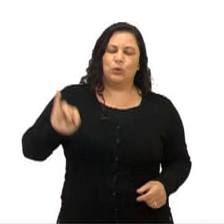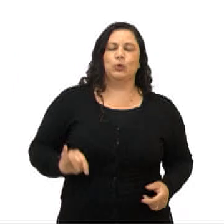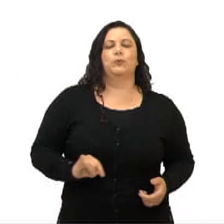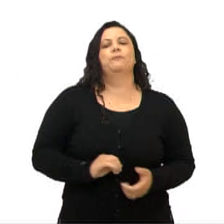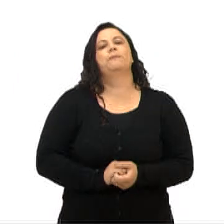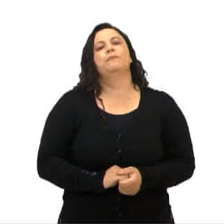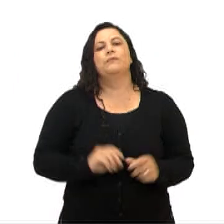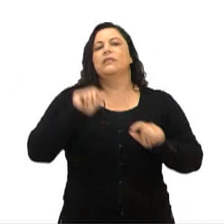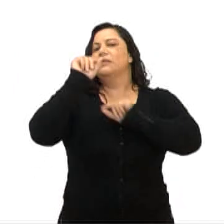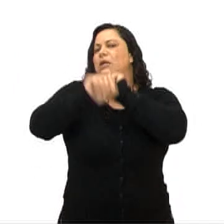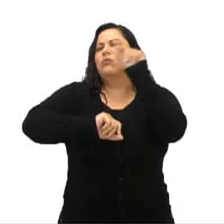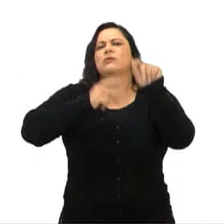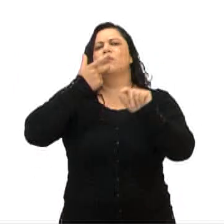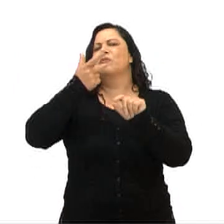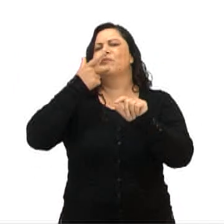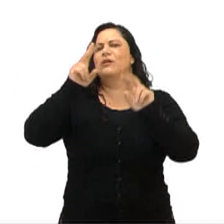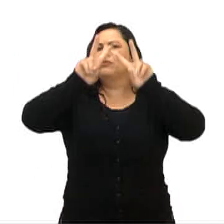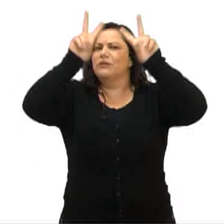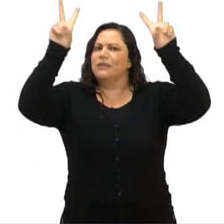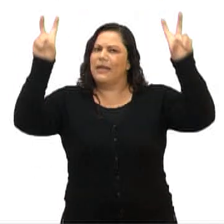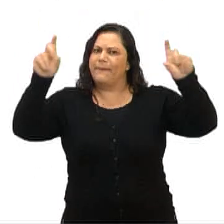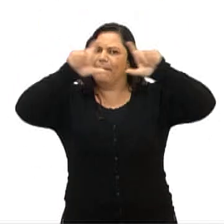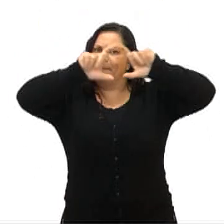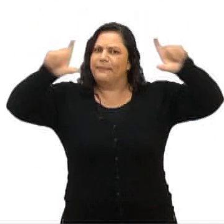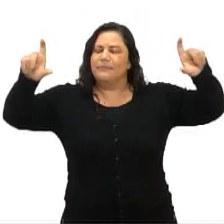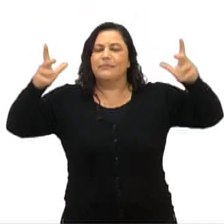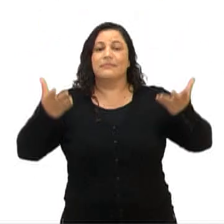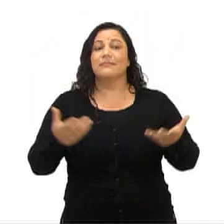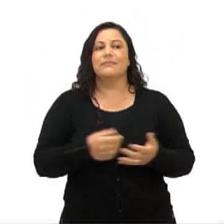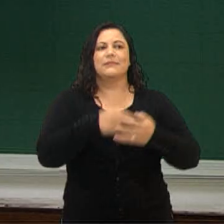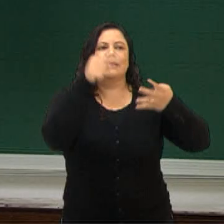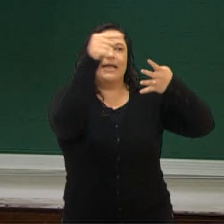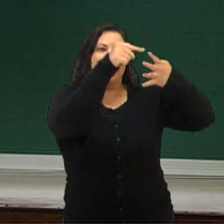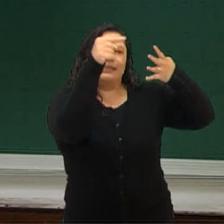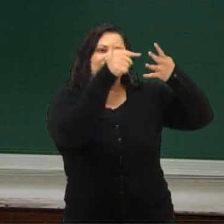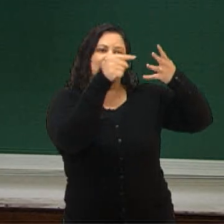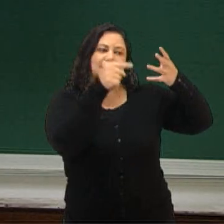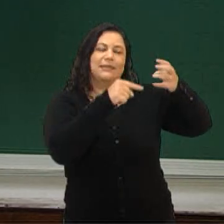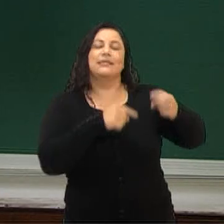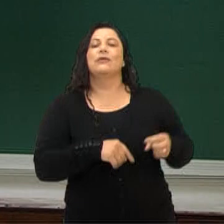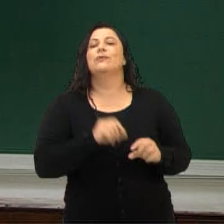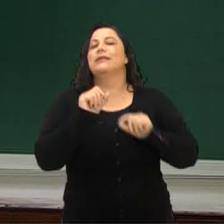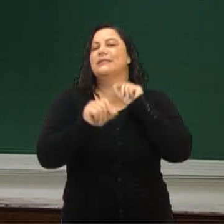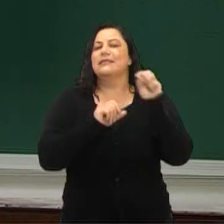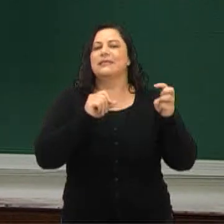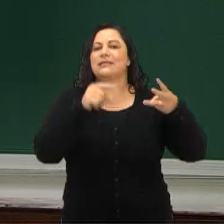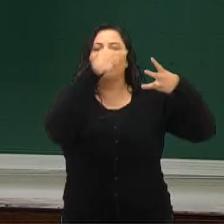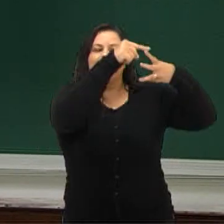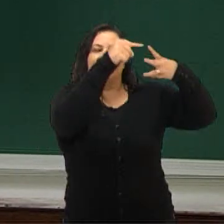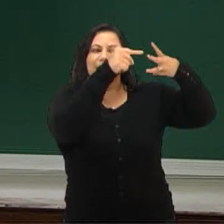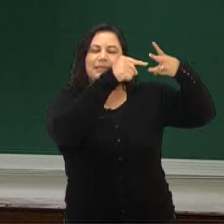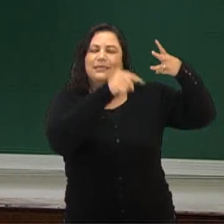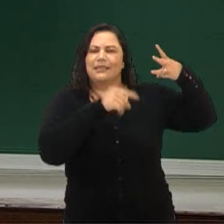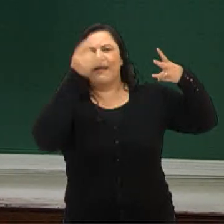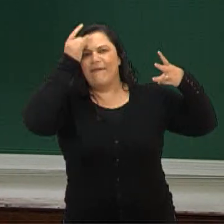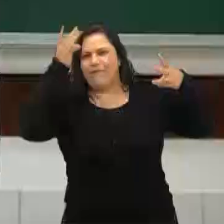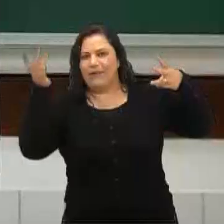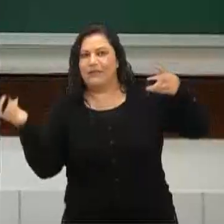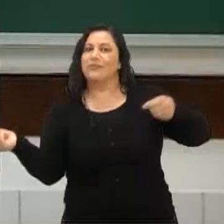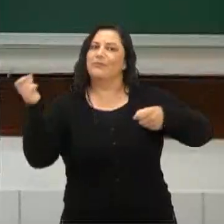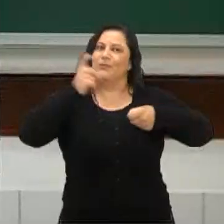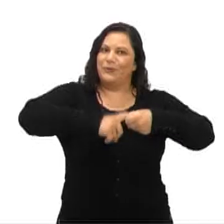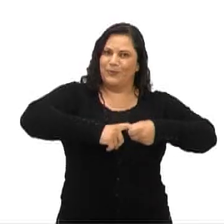criar. Estamos falando de quem? Do Cézanne, do Van Gogh ou do Paul Gauguin? Facinho, eu acho que a gente já volta em